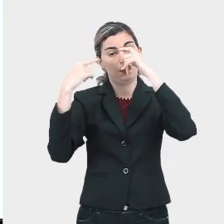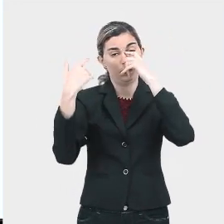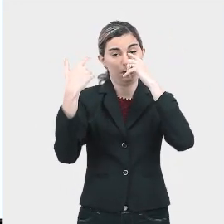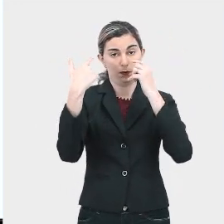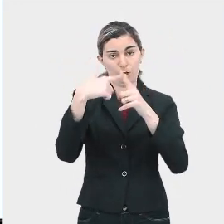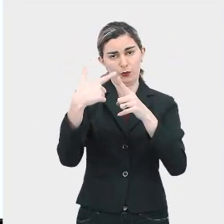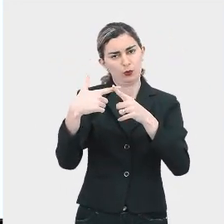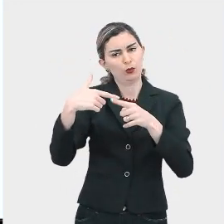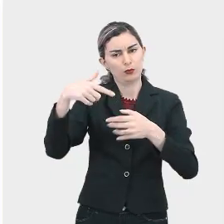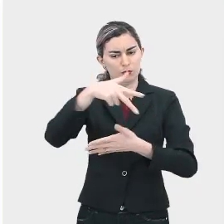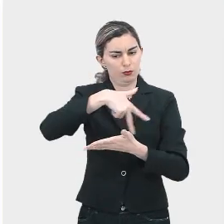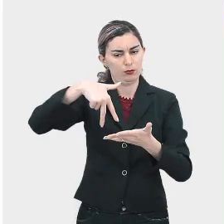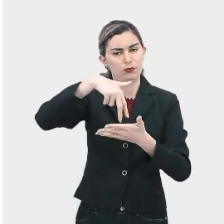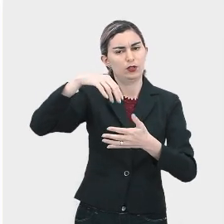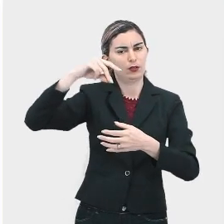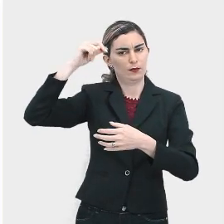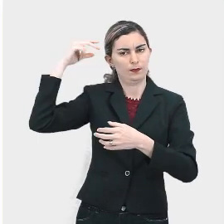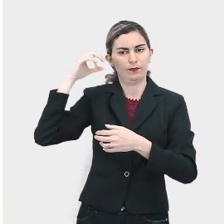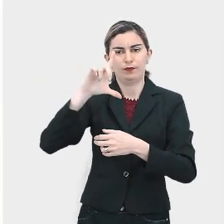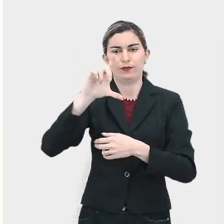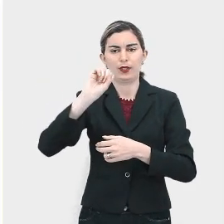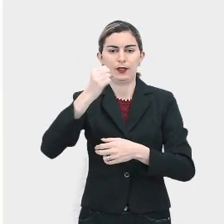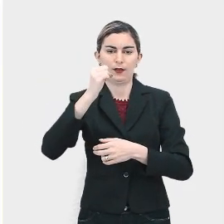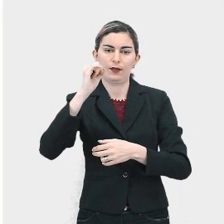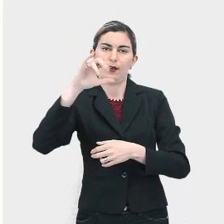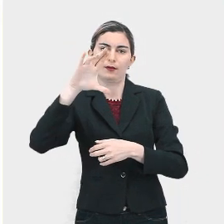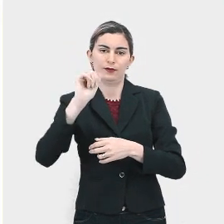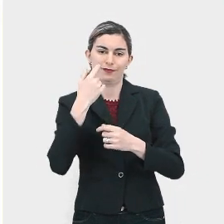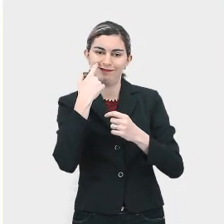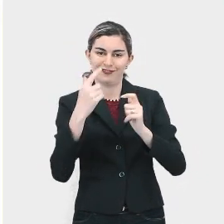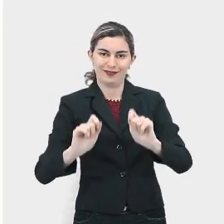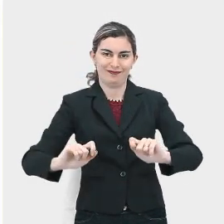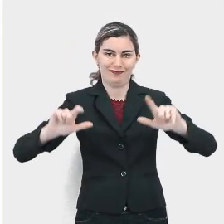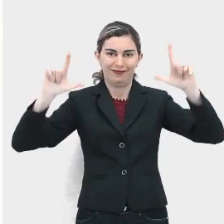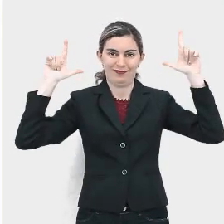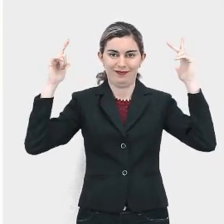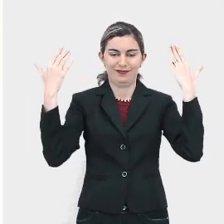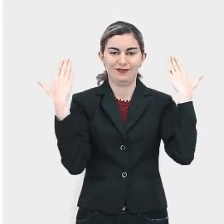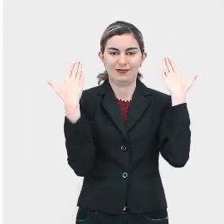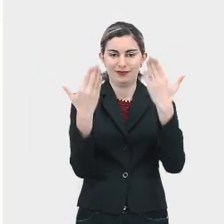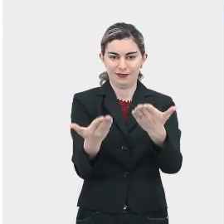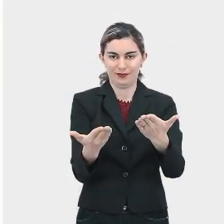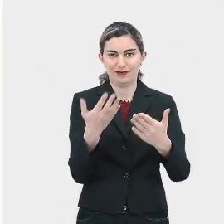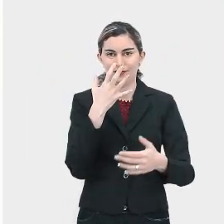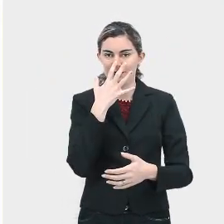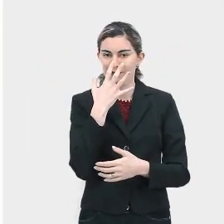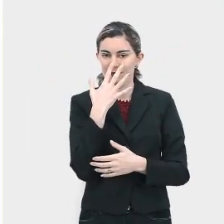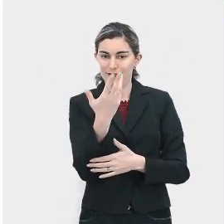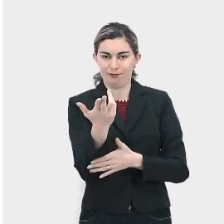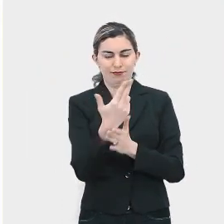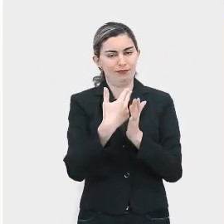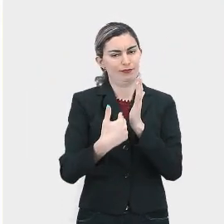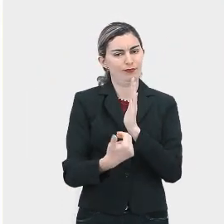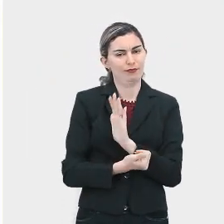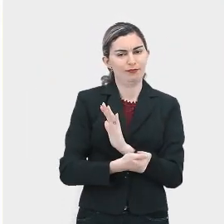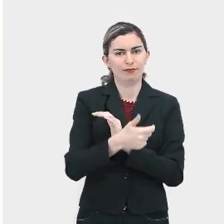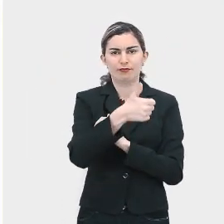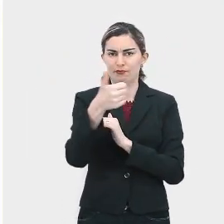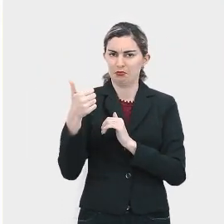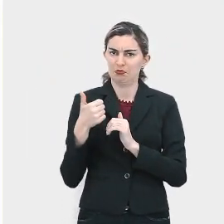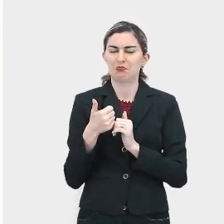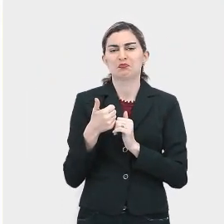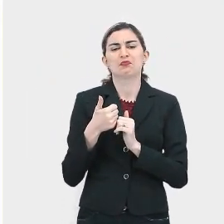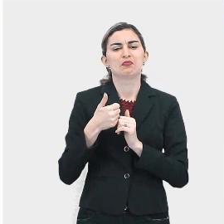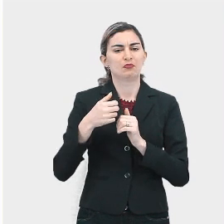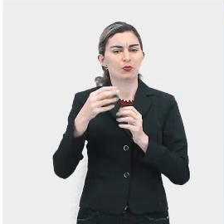clássica. Observem na imagem. Na imagem que vocês têm na tela, vocês observam uma figura